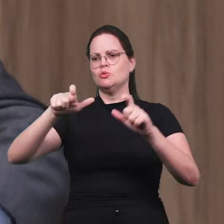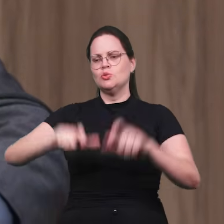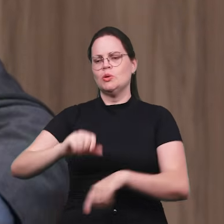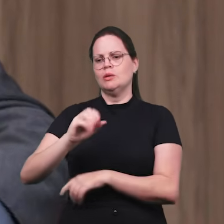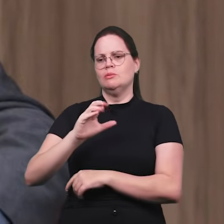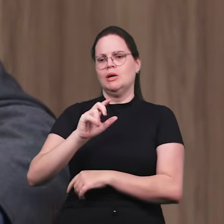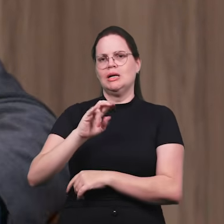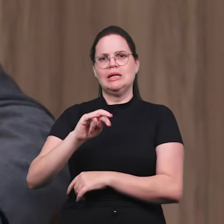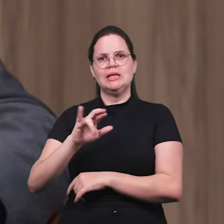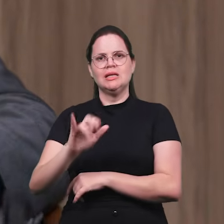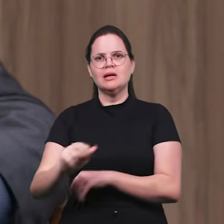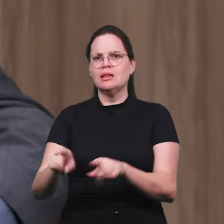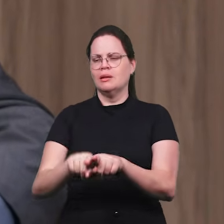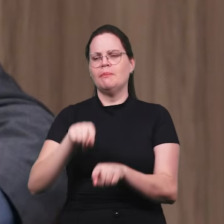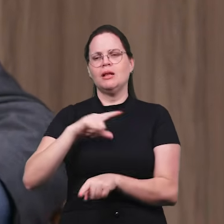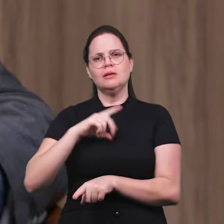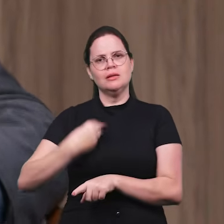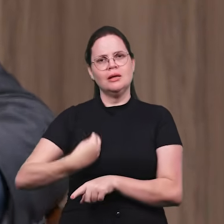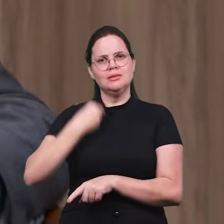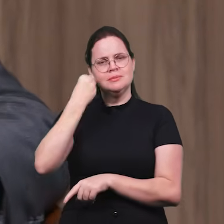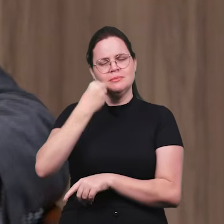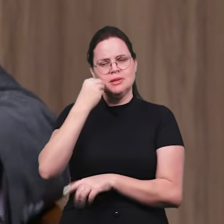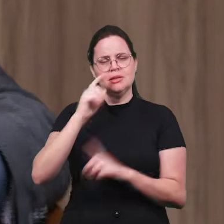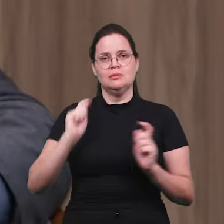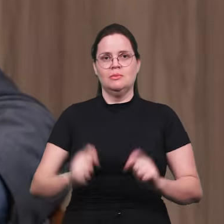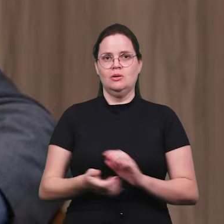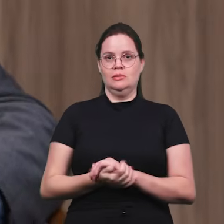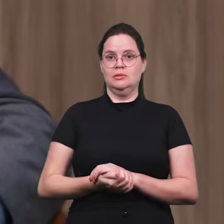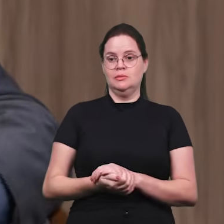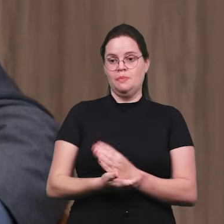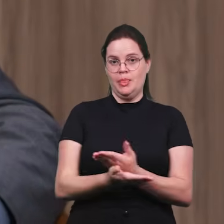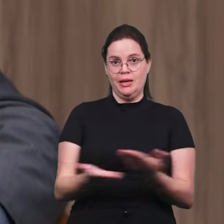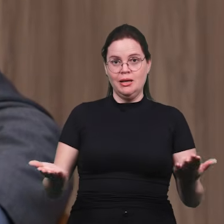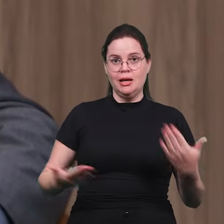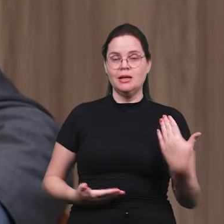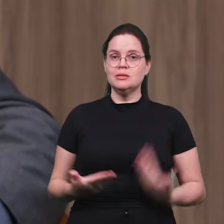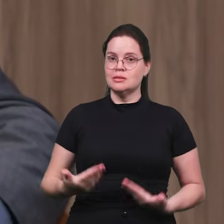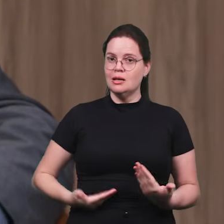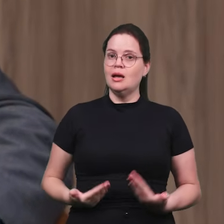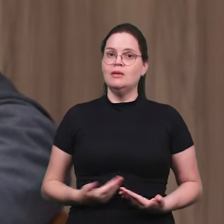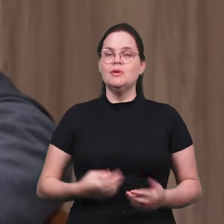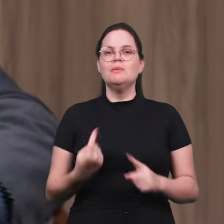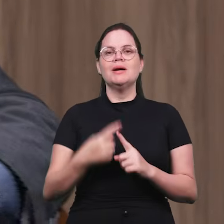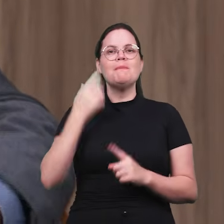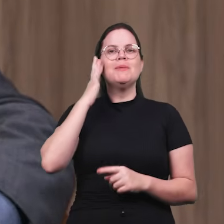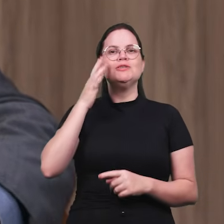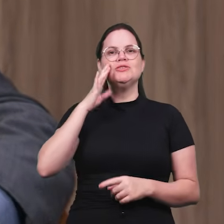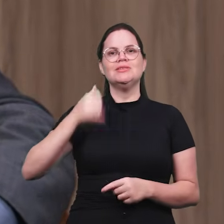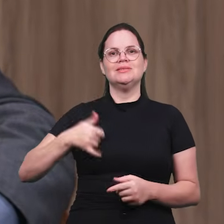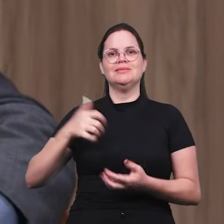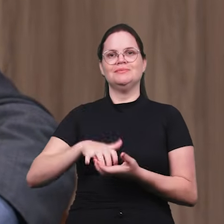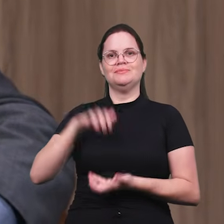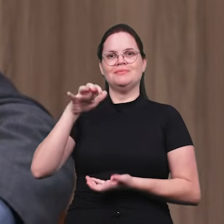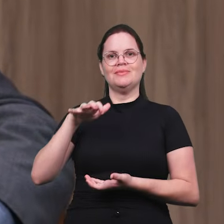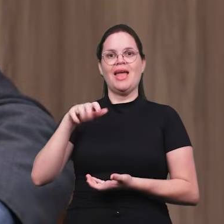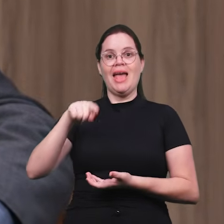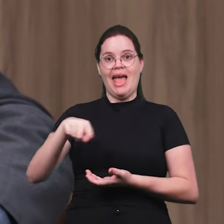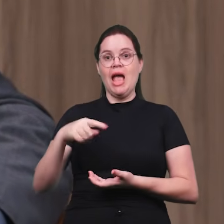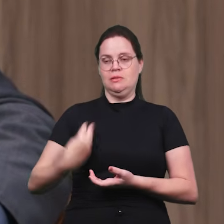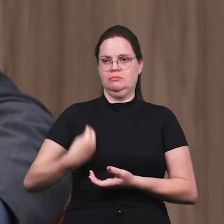Senhor, e eles são servos. Se nós pensarmos nos nossos idosos que são ativos, são quem mais estão nas